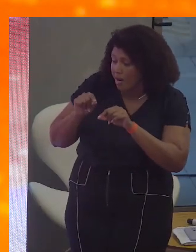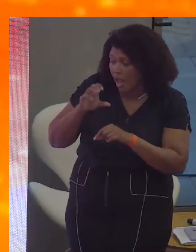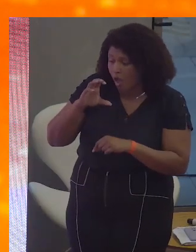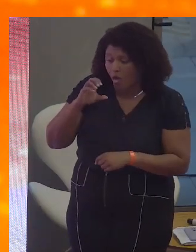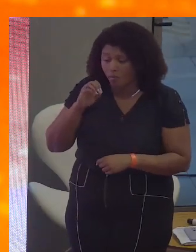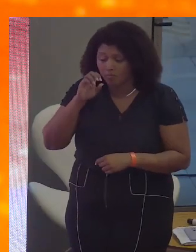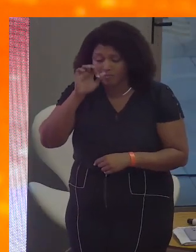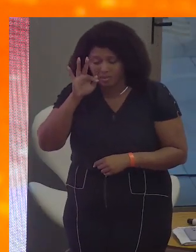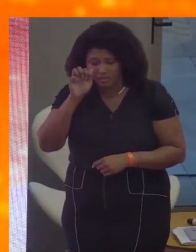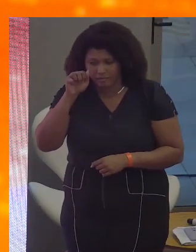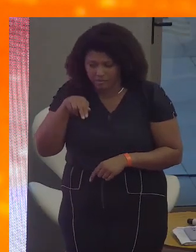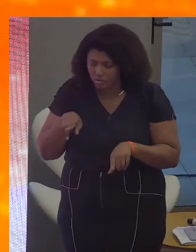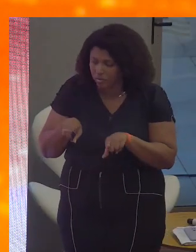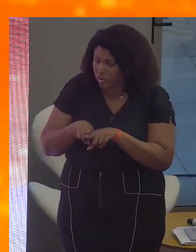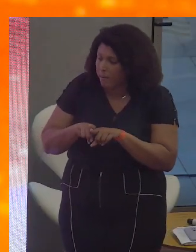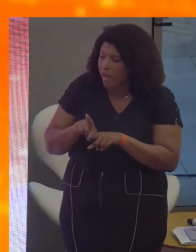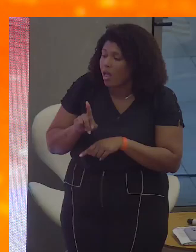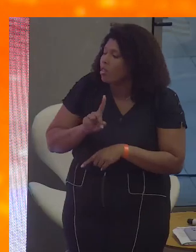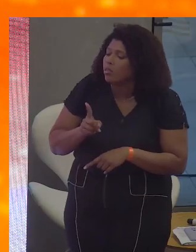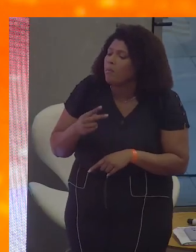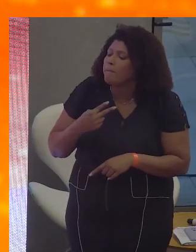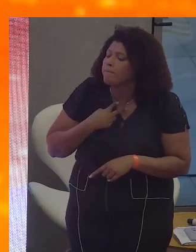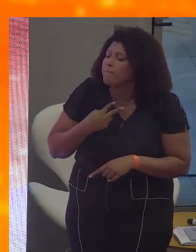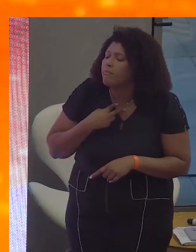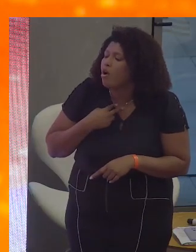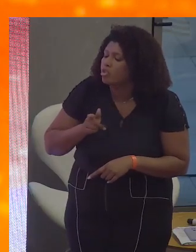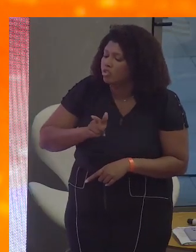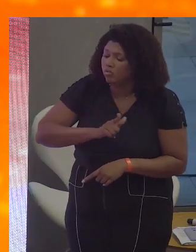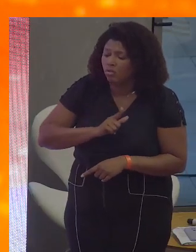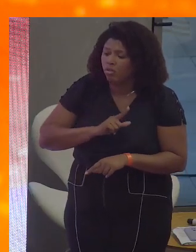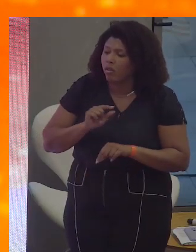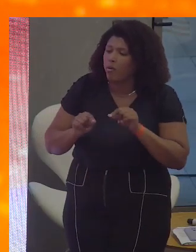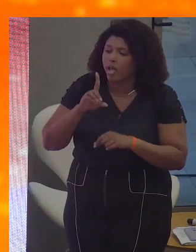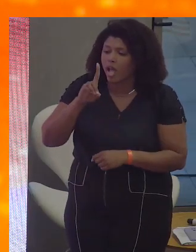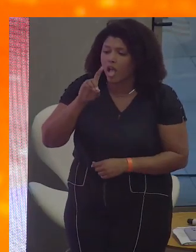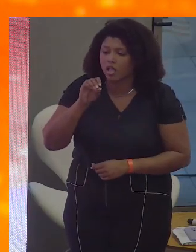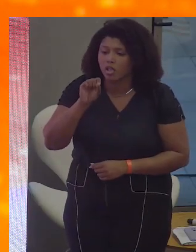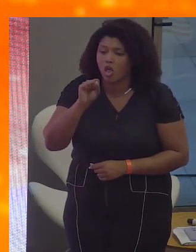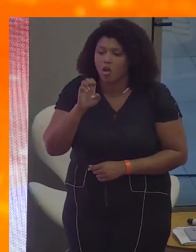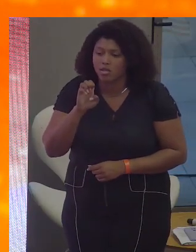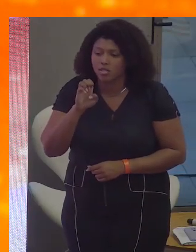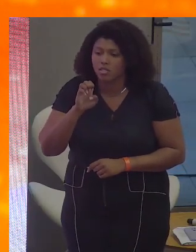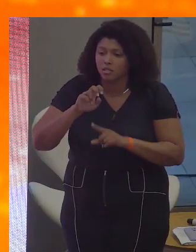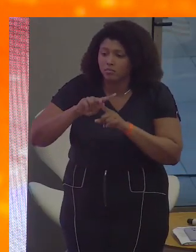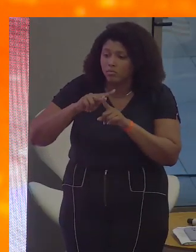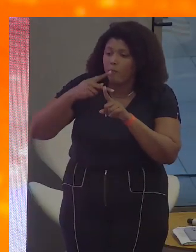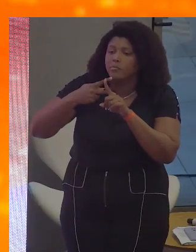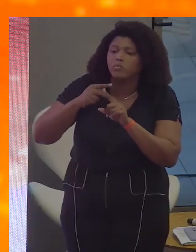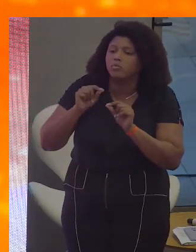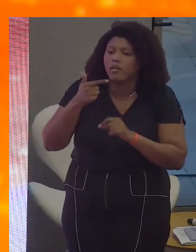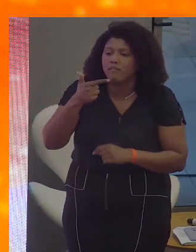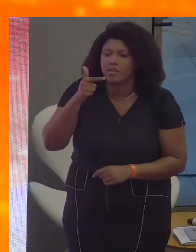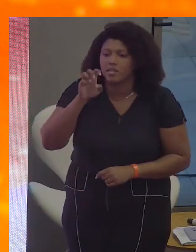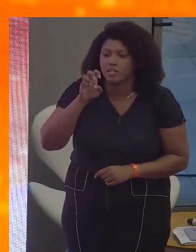5-hidroxitriptofano, tá? Não podem conter dose unitária superior a 25